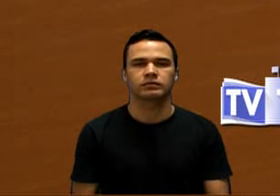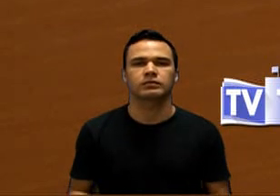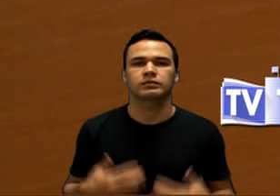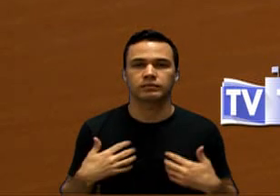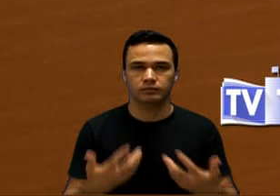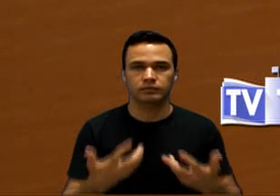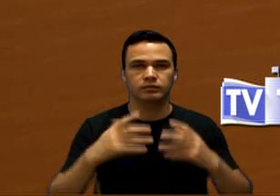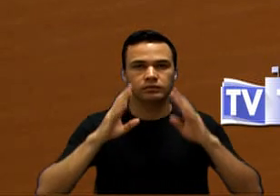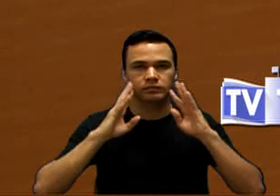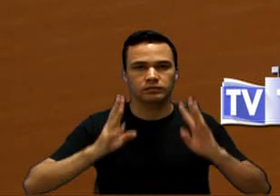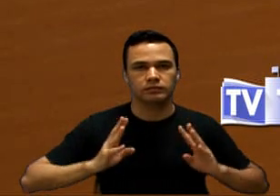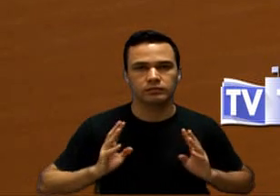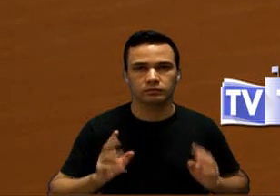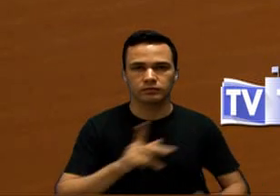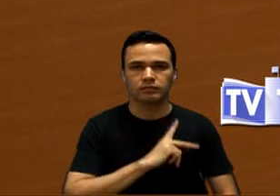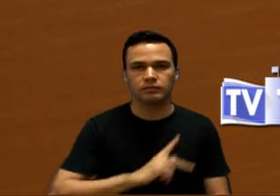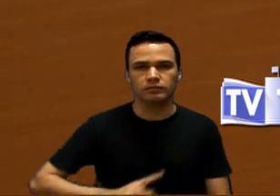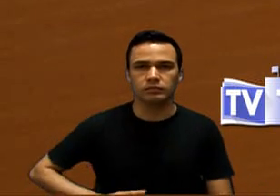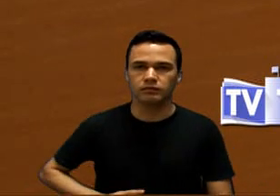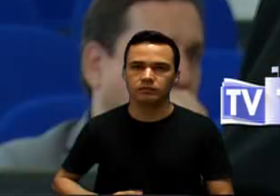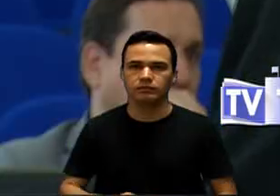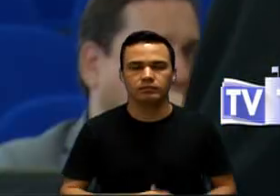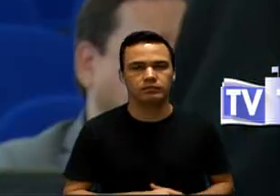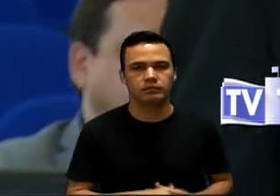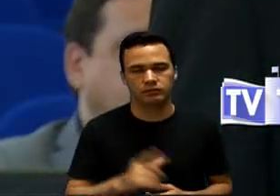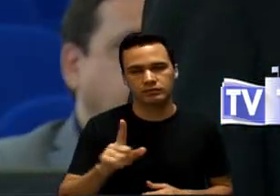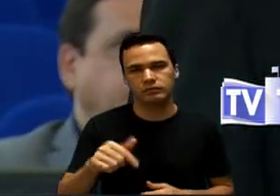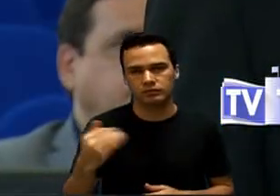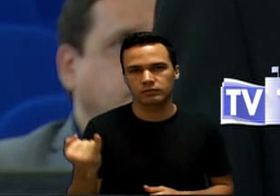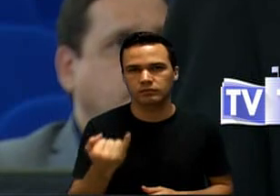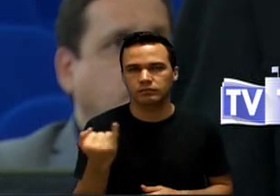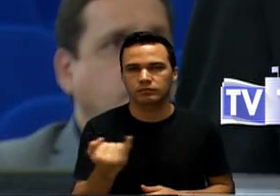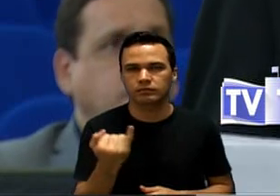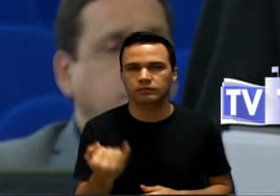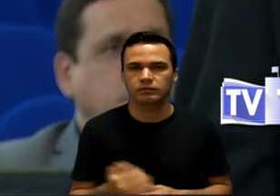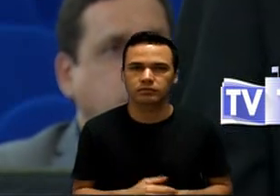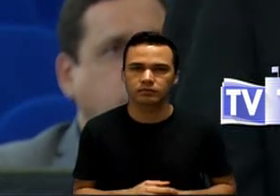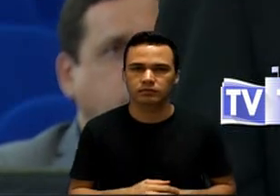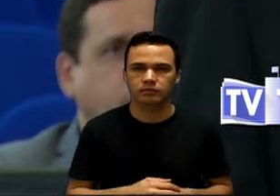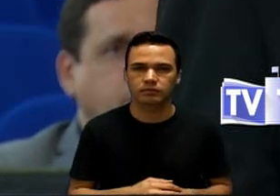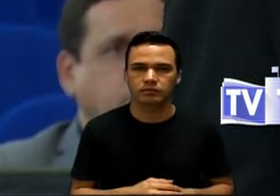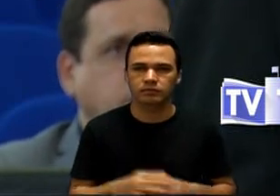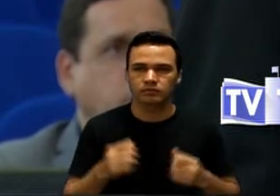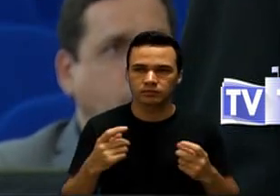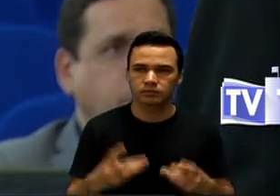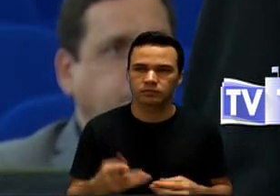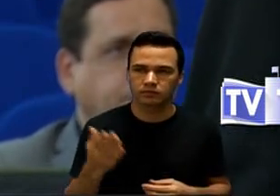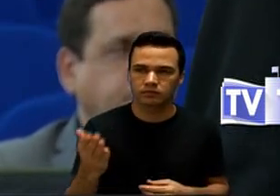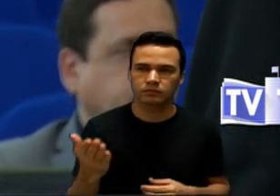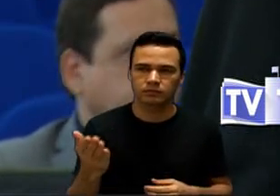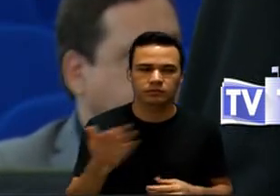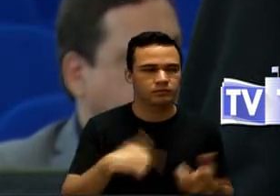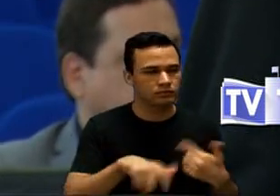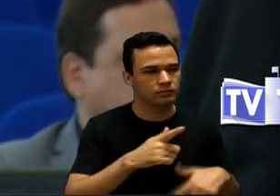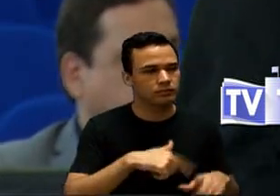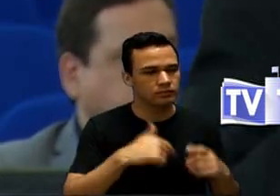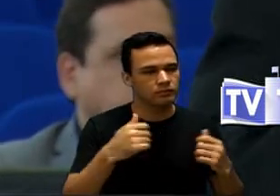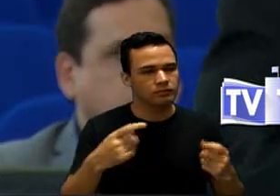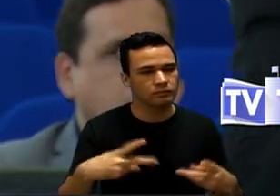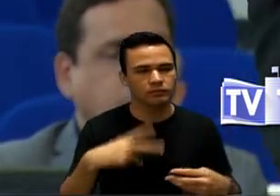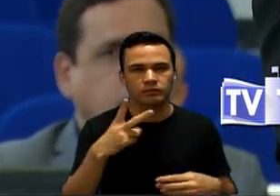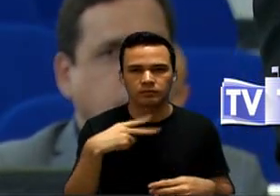Gostaria que o senhor pudesse prestar atenção, senhor presidente, que é um assunto que eu acho que... Então, como estava falando para Vossa Excelência e demais vereadores,